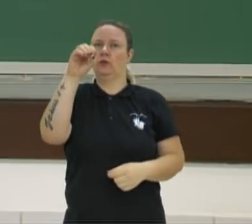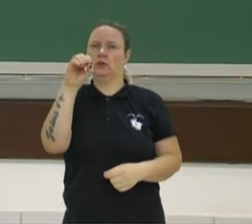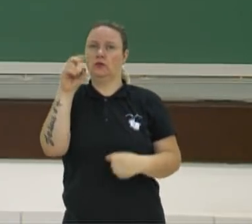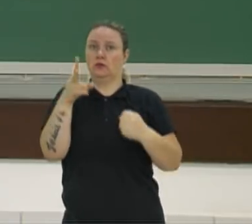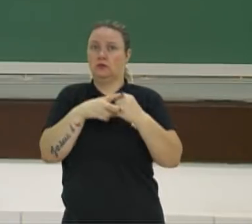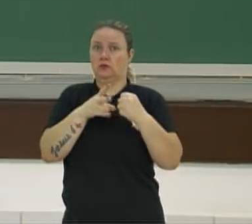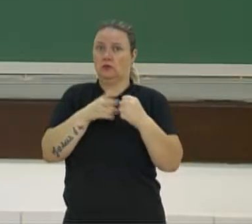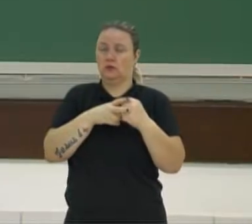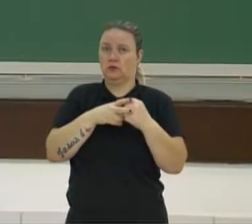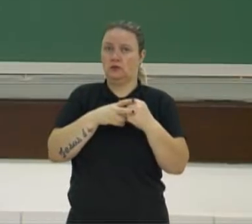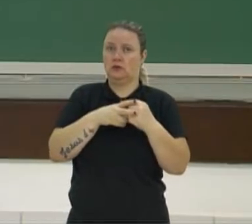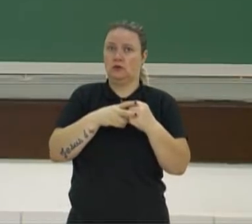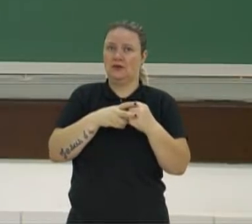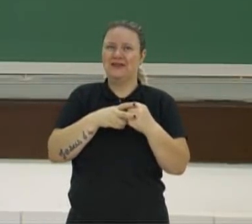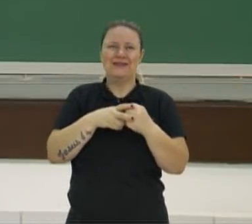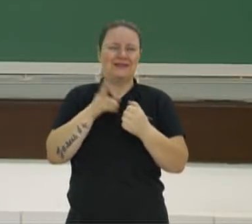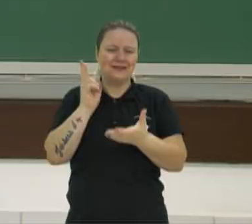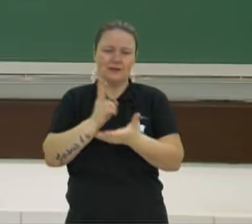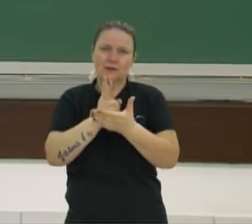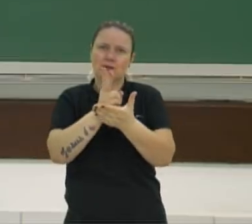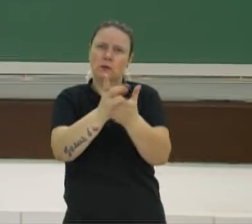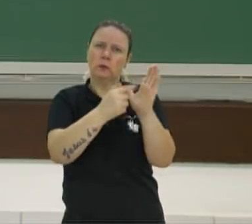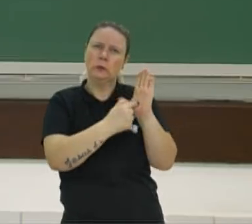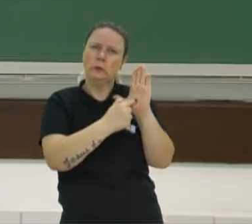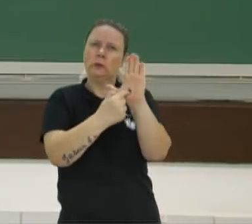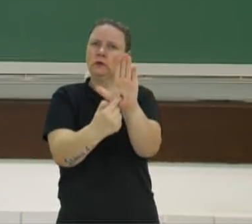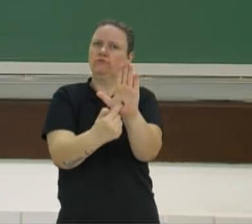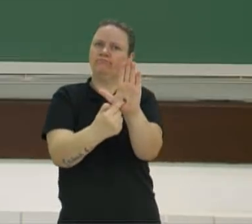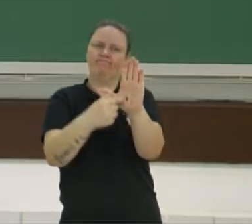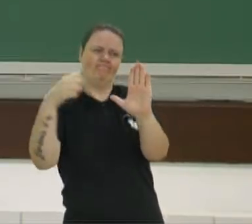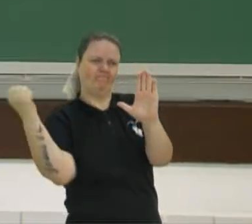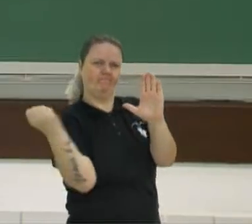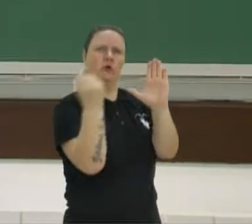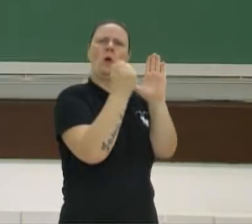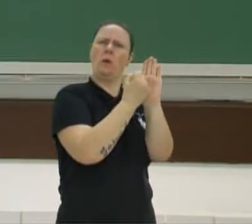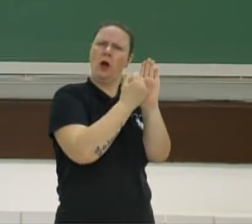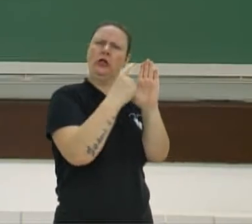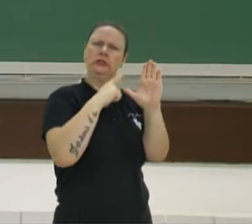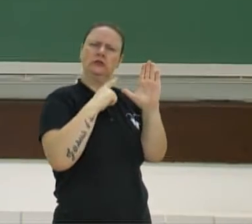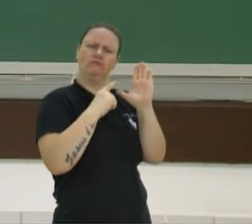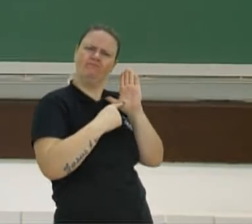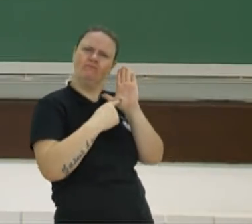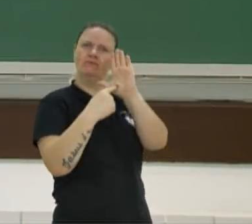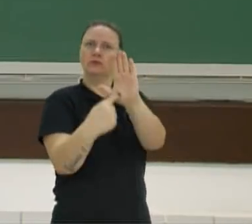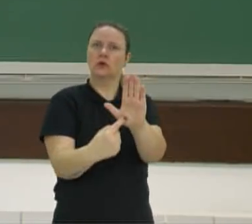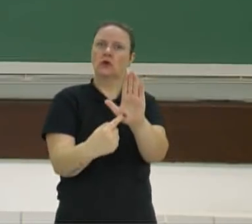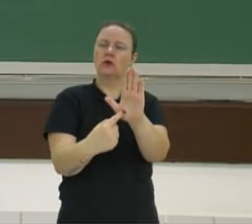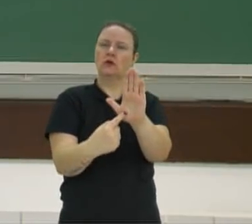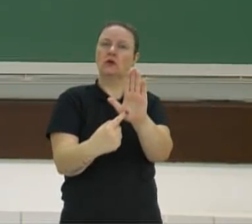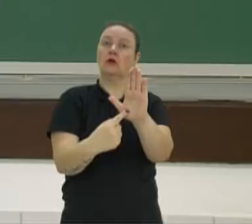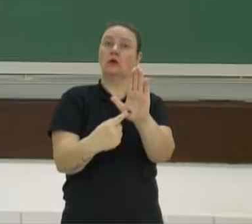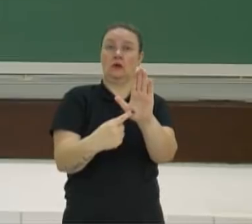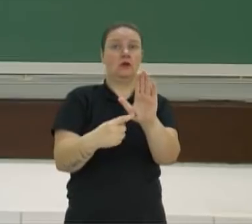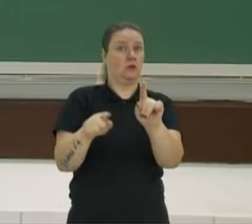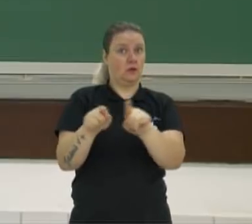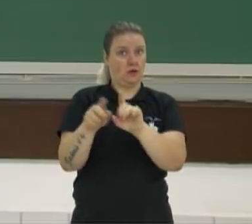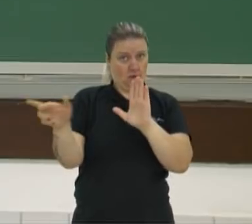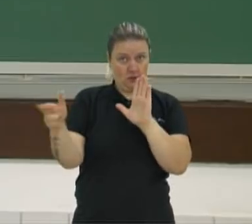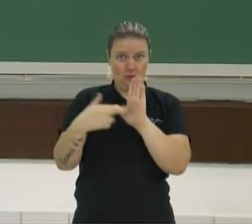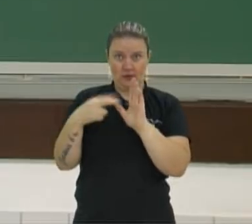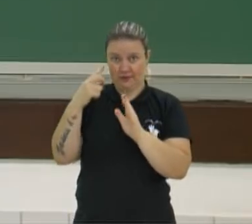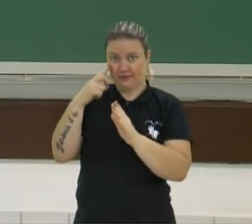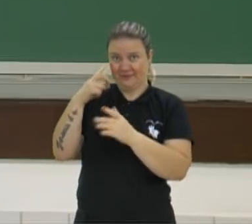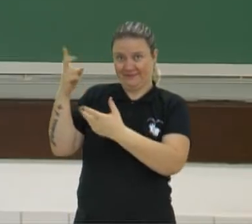é bastante presente, é marcante em uma notícia, justamente para dar um efeito, que é o efeito que nós temos na resposta. Vamos